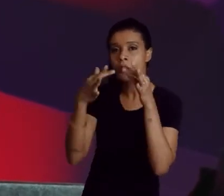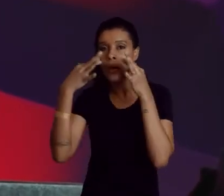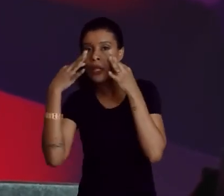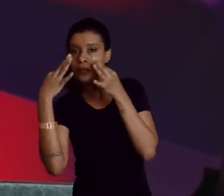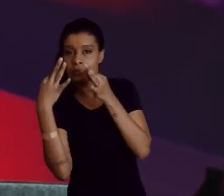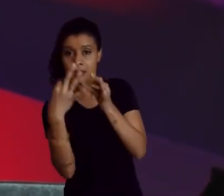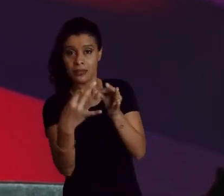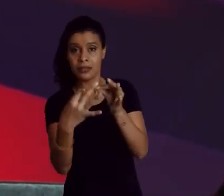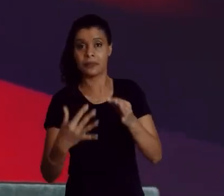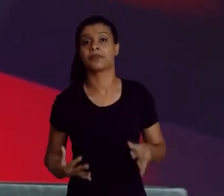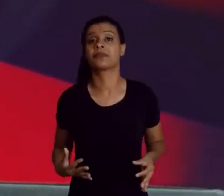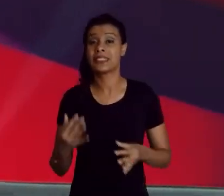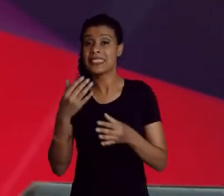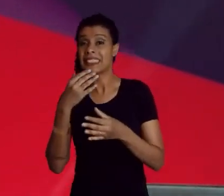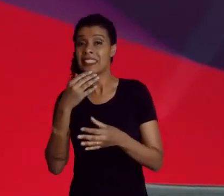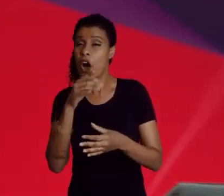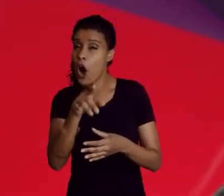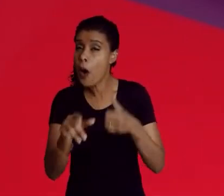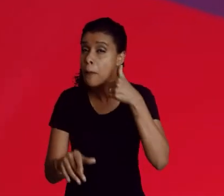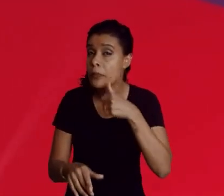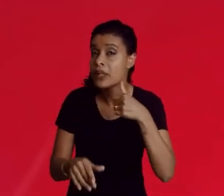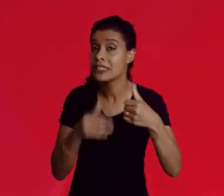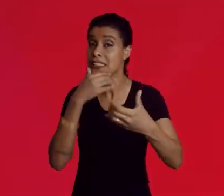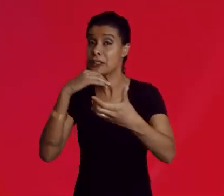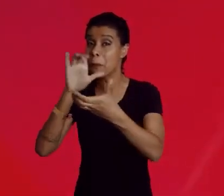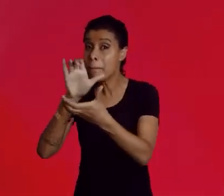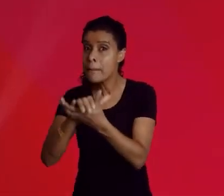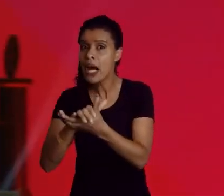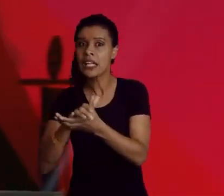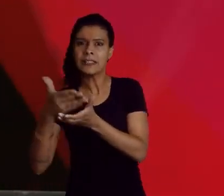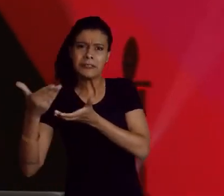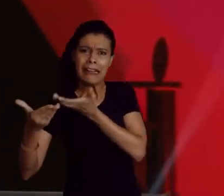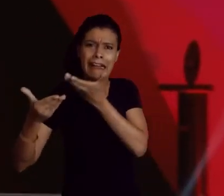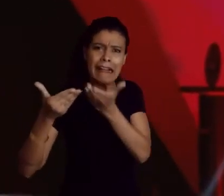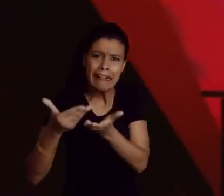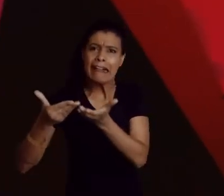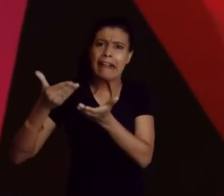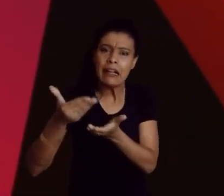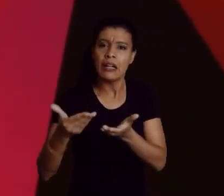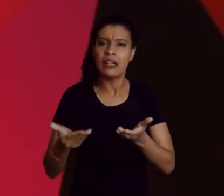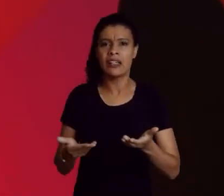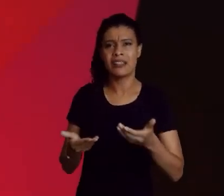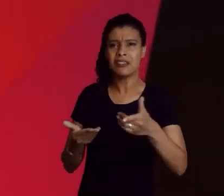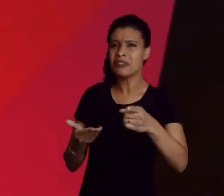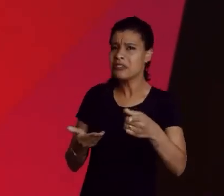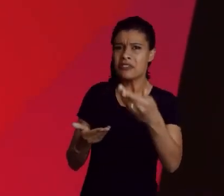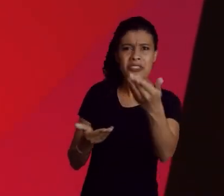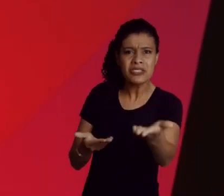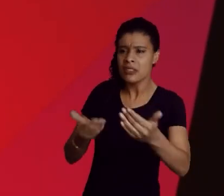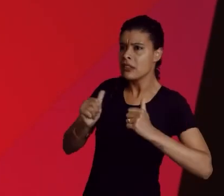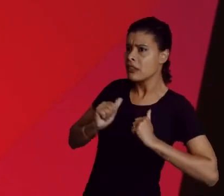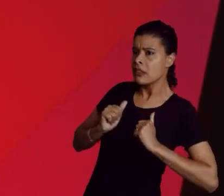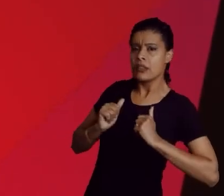muito para essa relação e você não está dando a mínima, não luta pela sua casa, daqui a pouco você se torna pesada para o seu esposo.